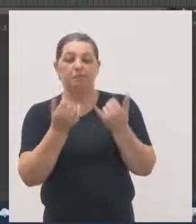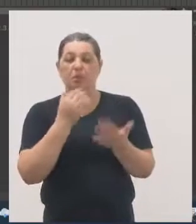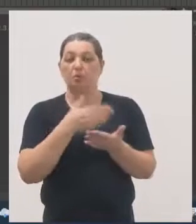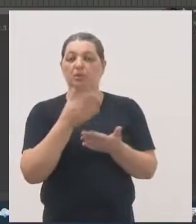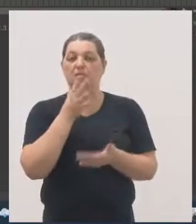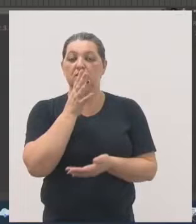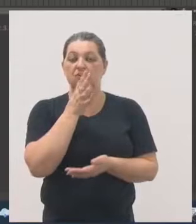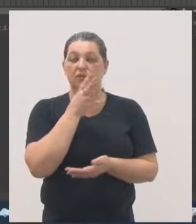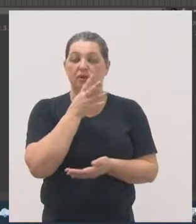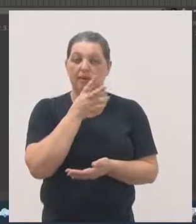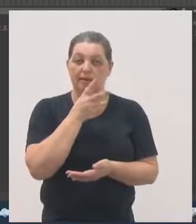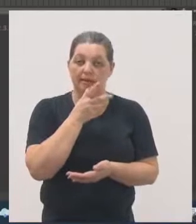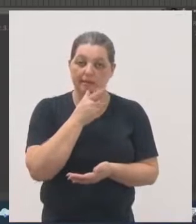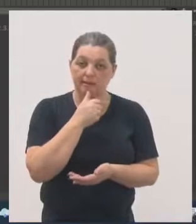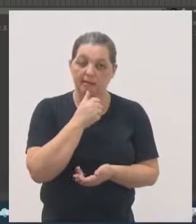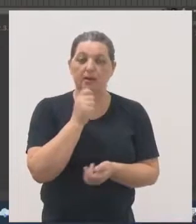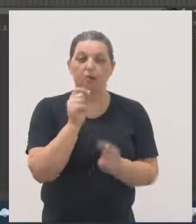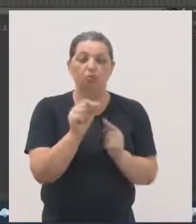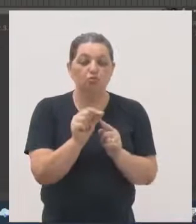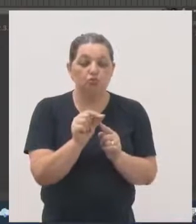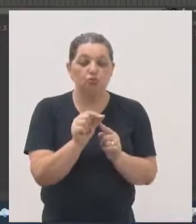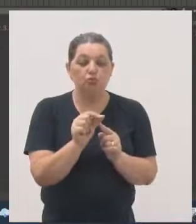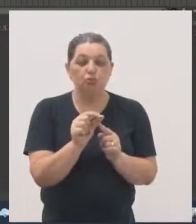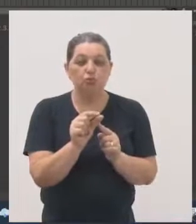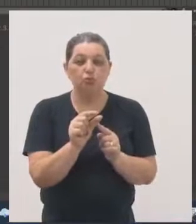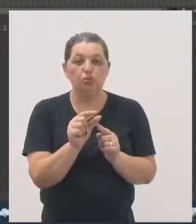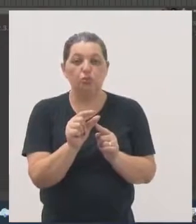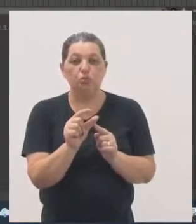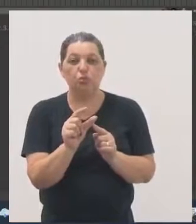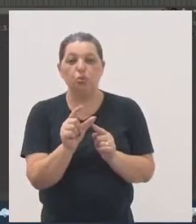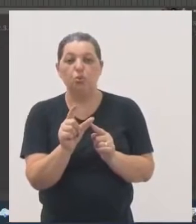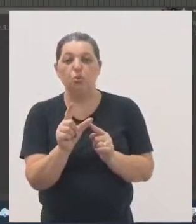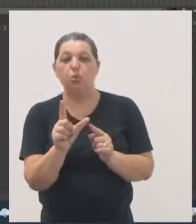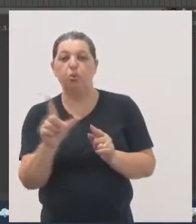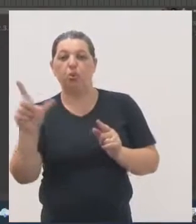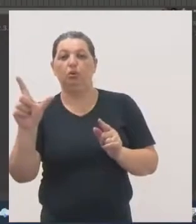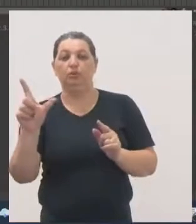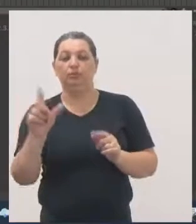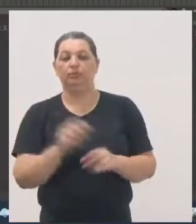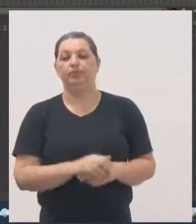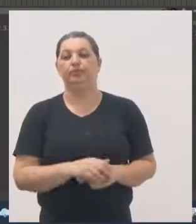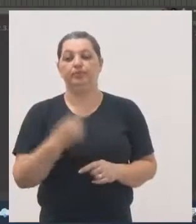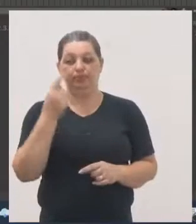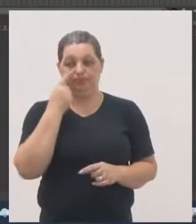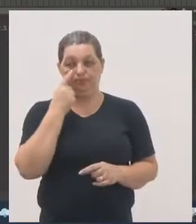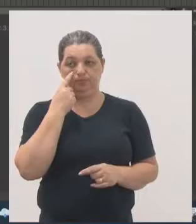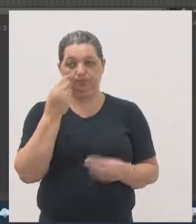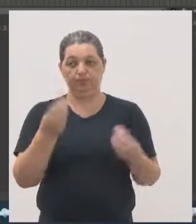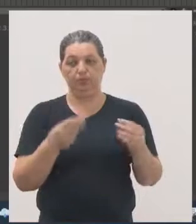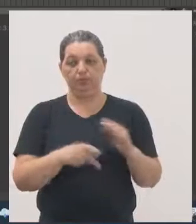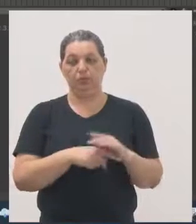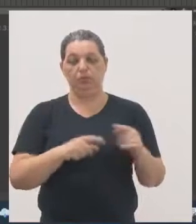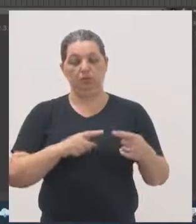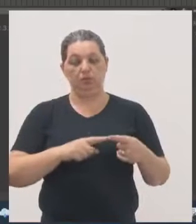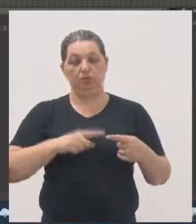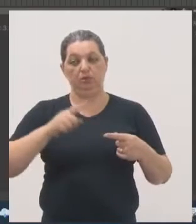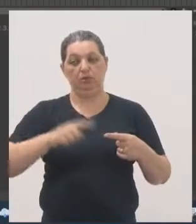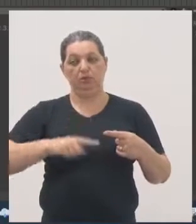e ele vai aumentando o volume gradativamente de acordo com o que você colocou. Tá vendo? Olha como as ondas